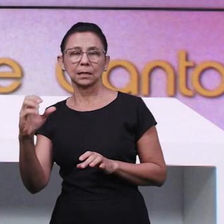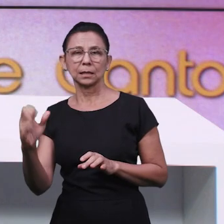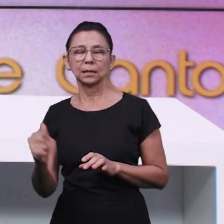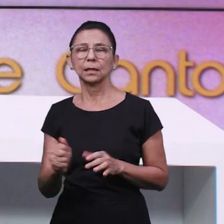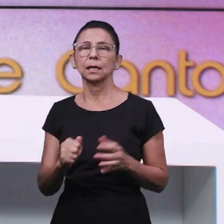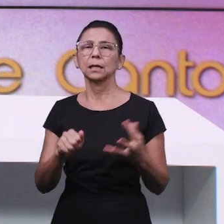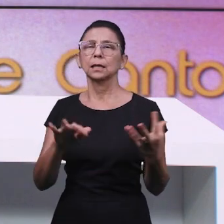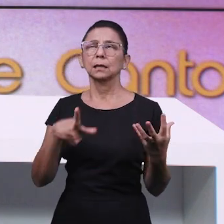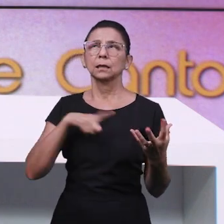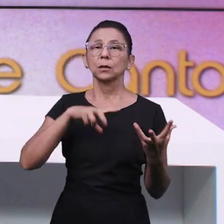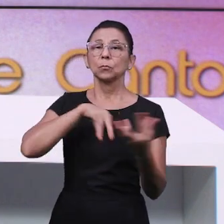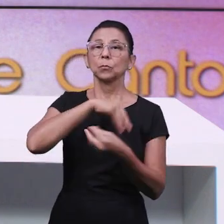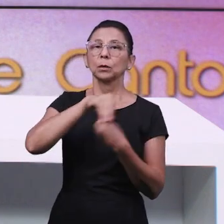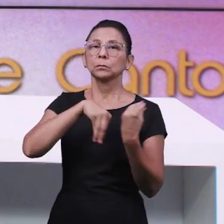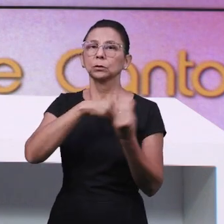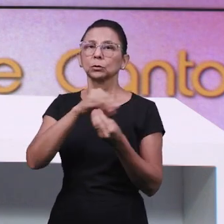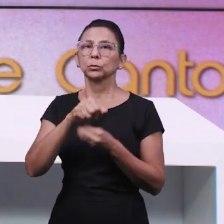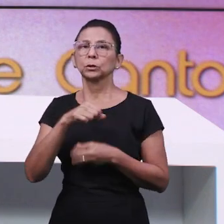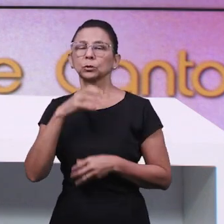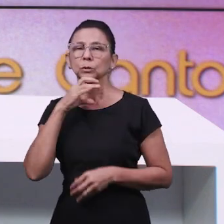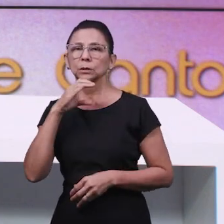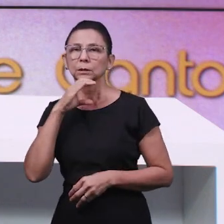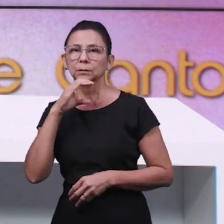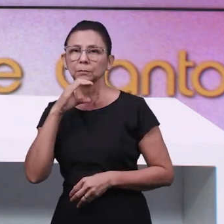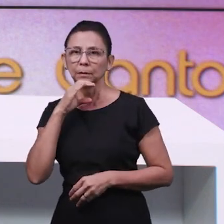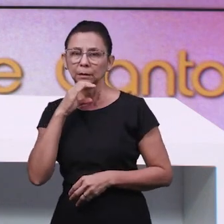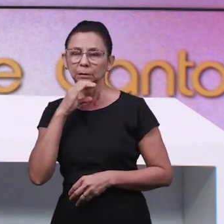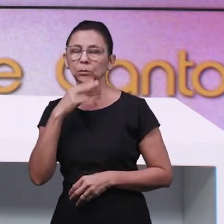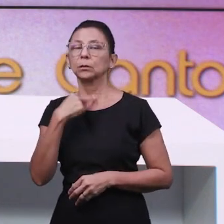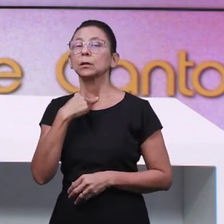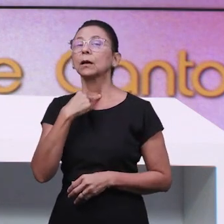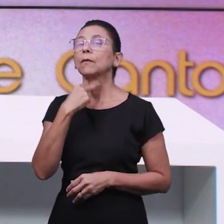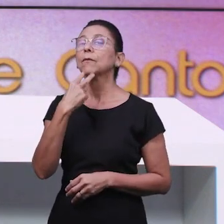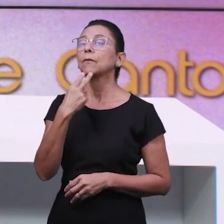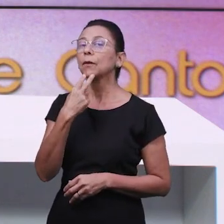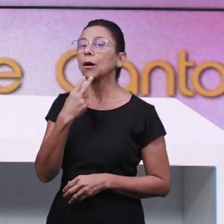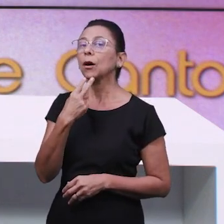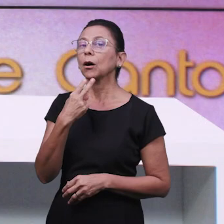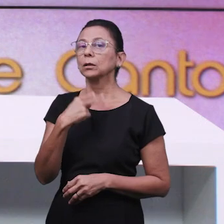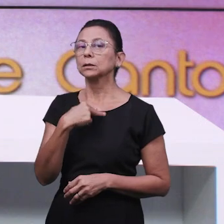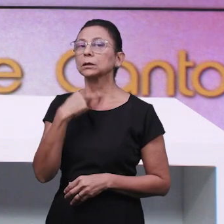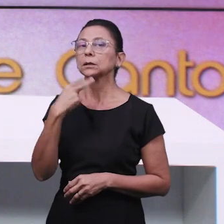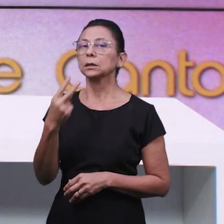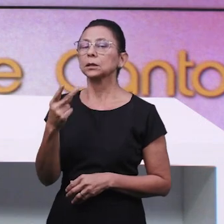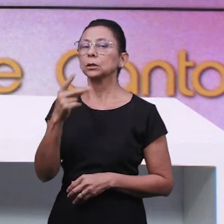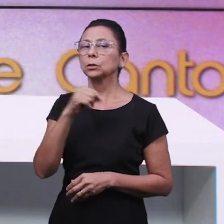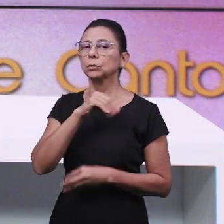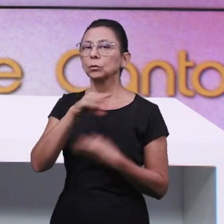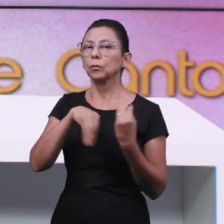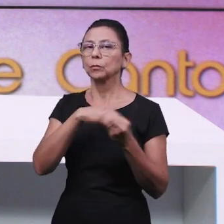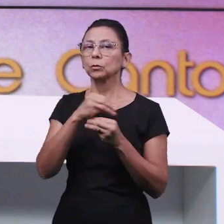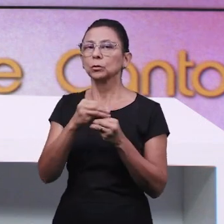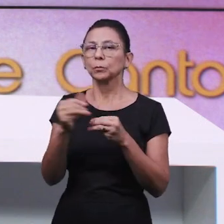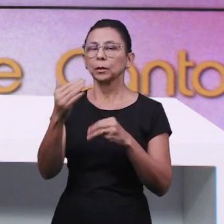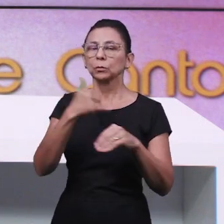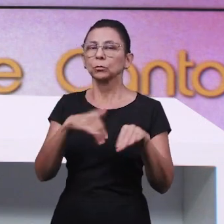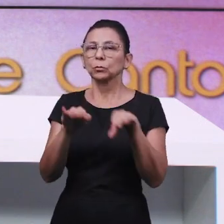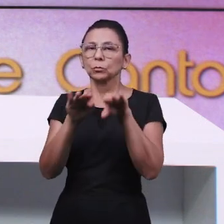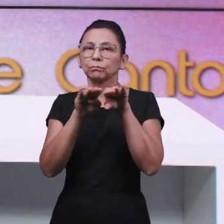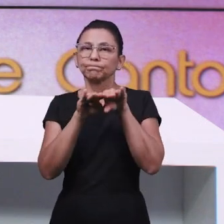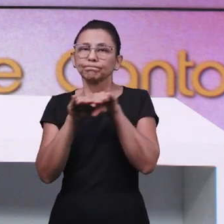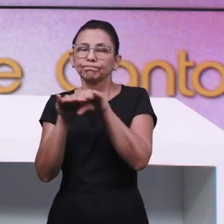de conhecimentos e de colocação da produção da nossa voz, tudo equilibrado para que nós tenhamos